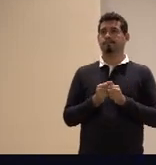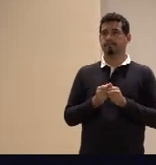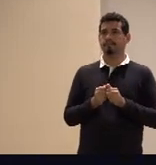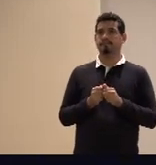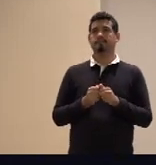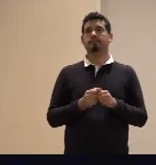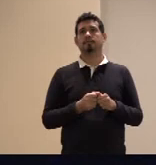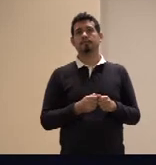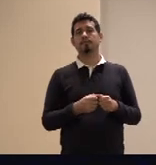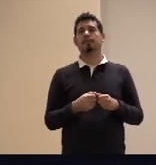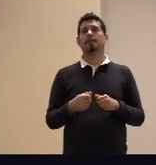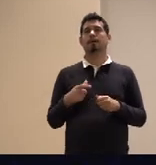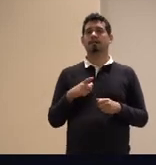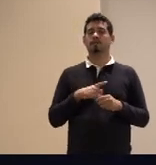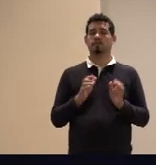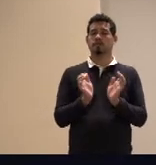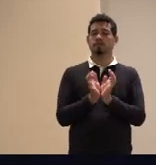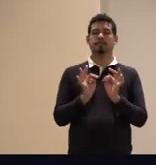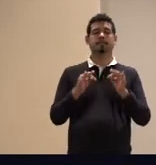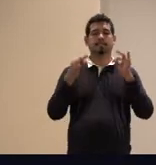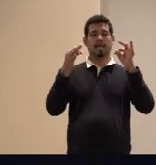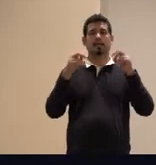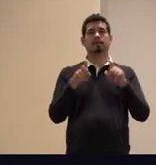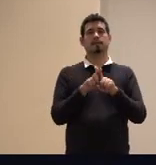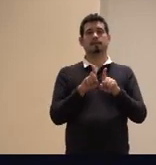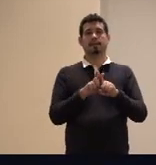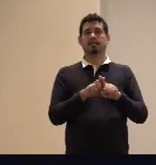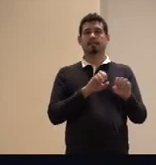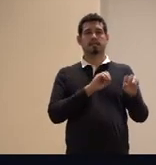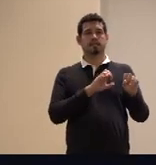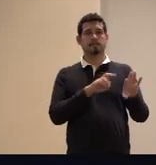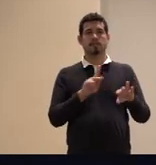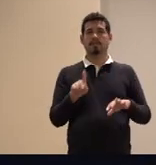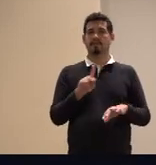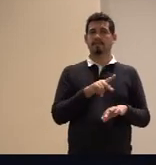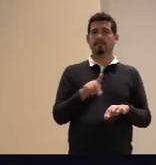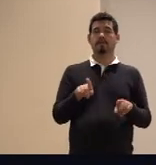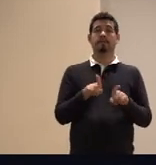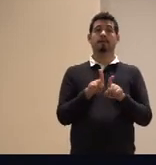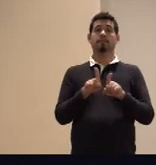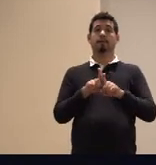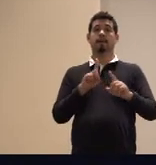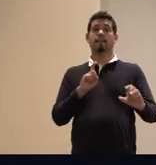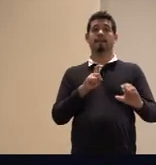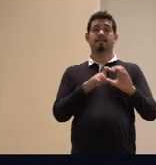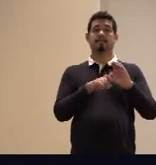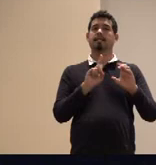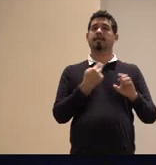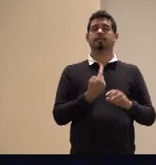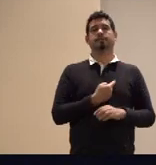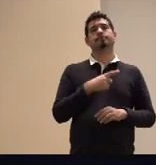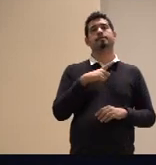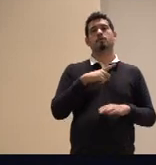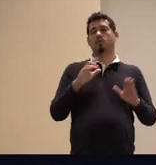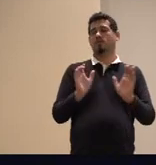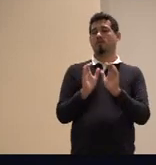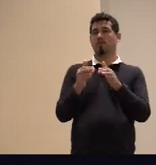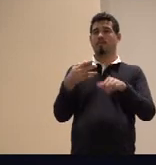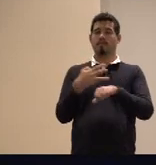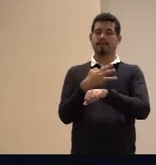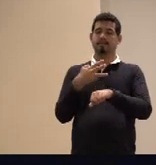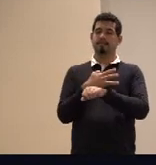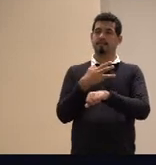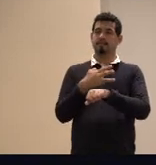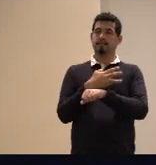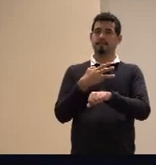através da equipe técnica, dos monitores, dos educadores e também de parcerias que nós temos. Nós temos um grupo no WhatsApp